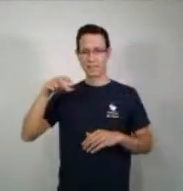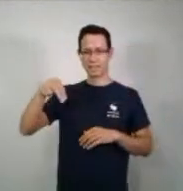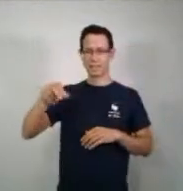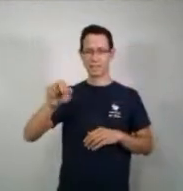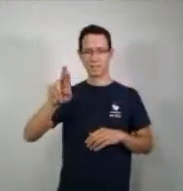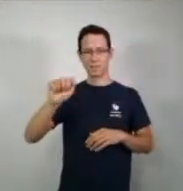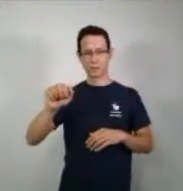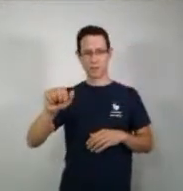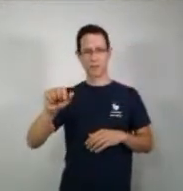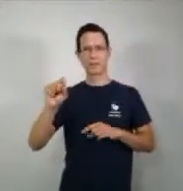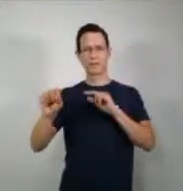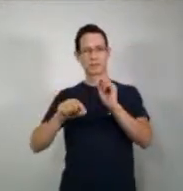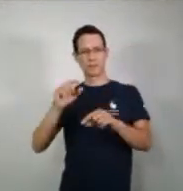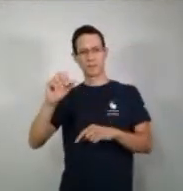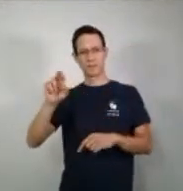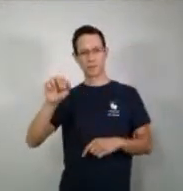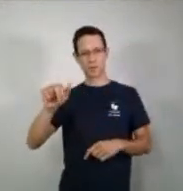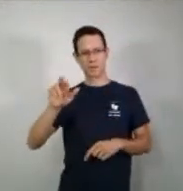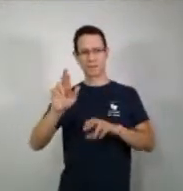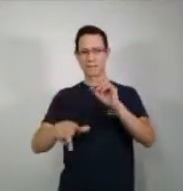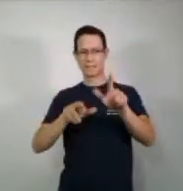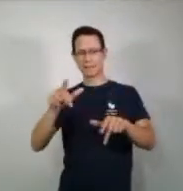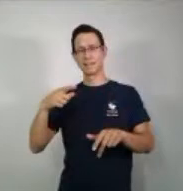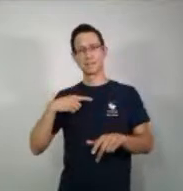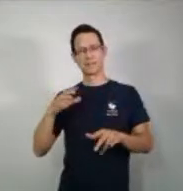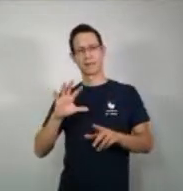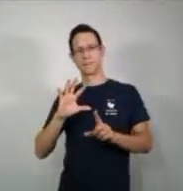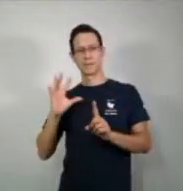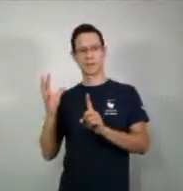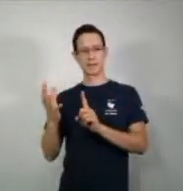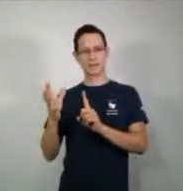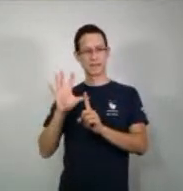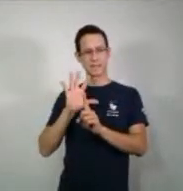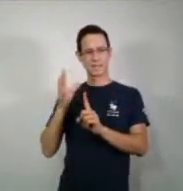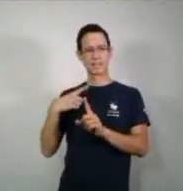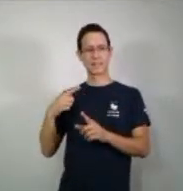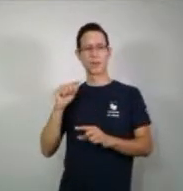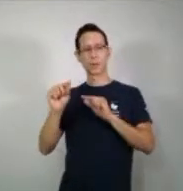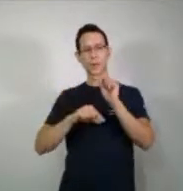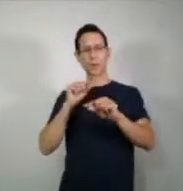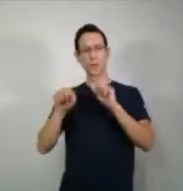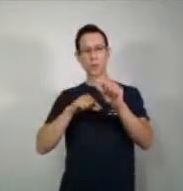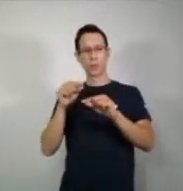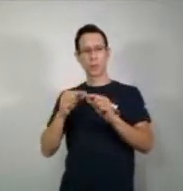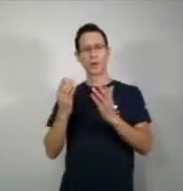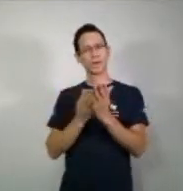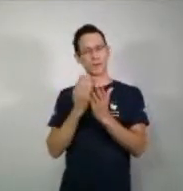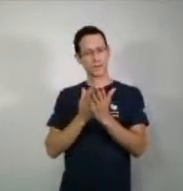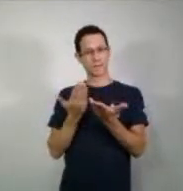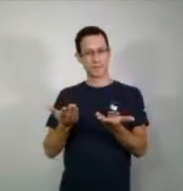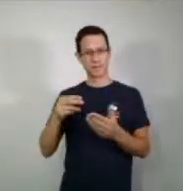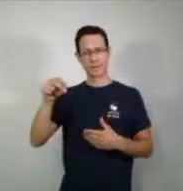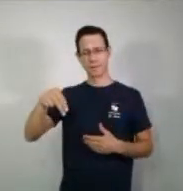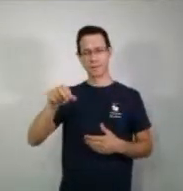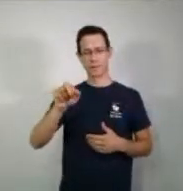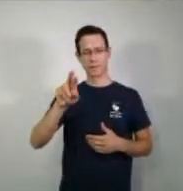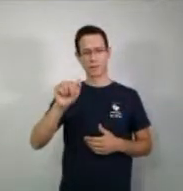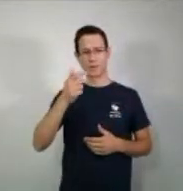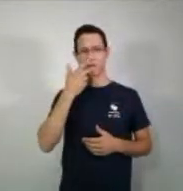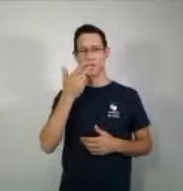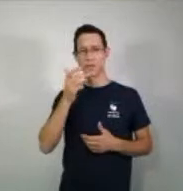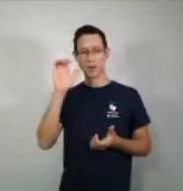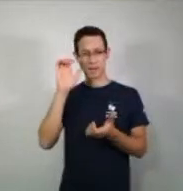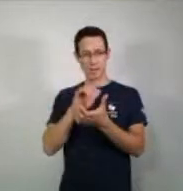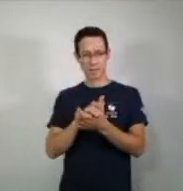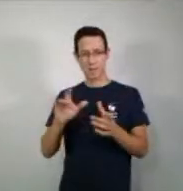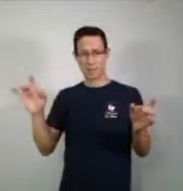Laura, é sempre ele, é cercado de livro, nos livros, né? A própria Nora fala que no começo do casamento ele